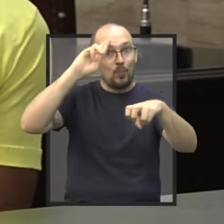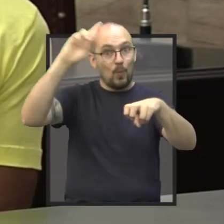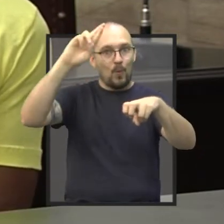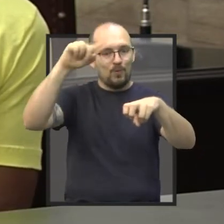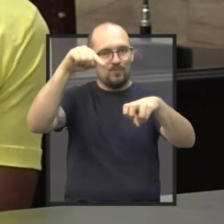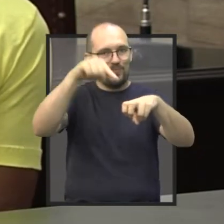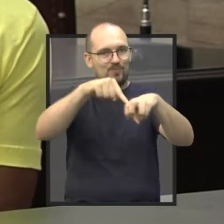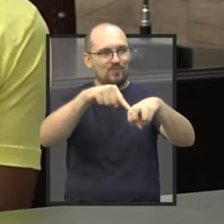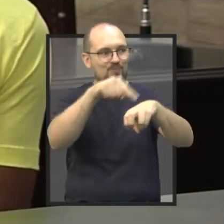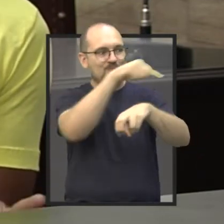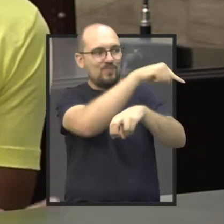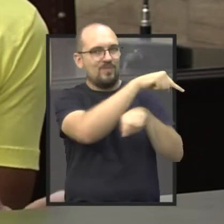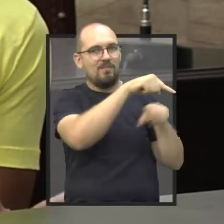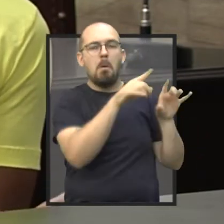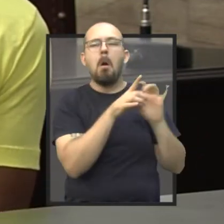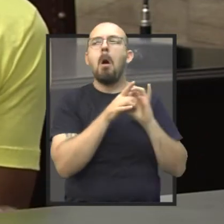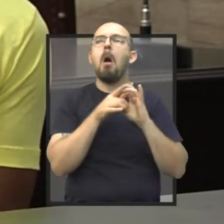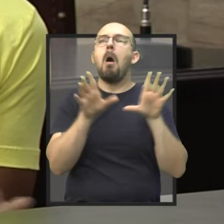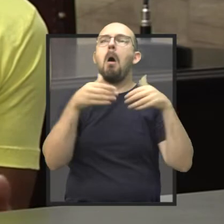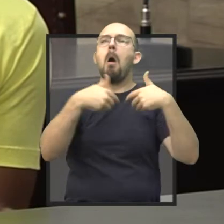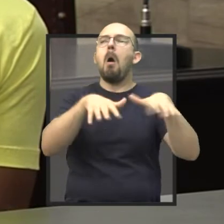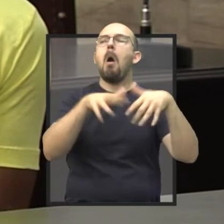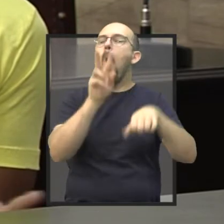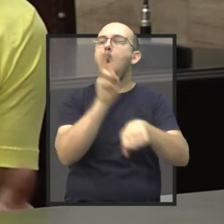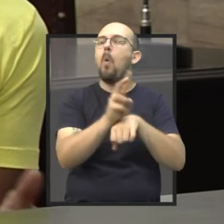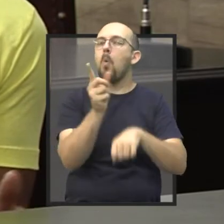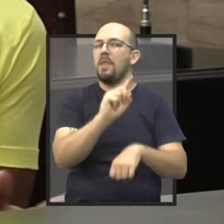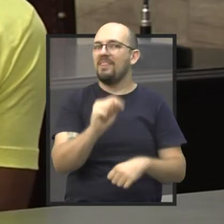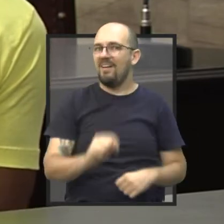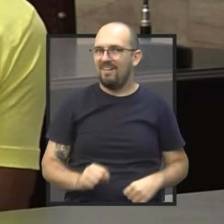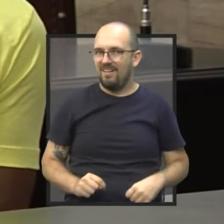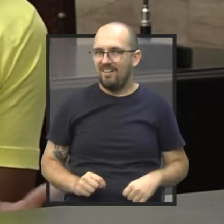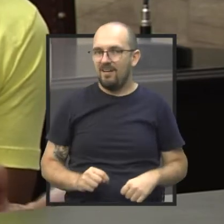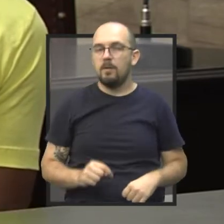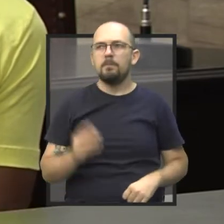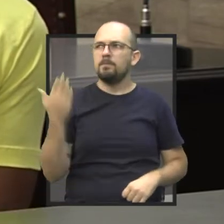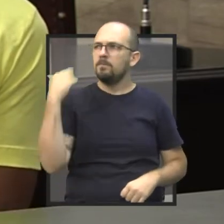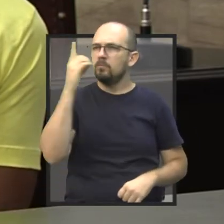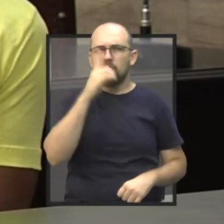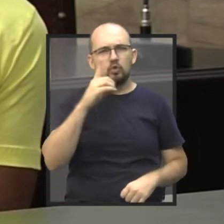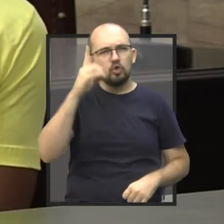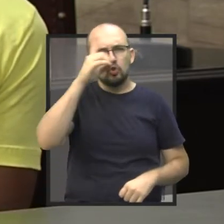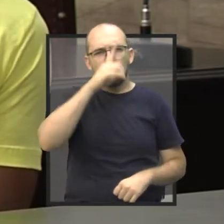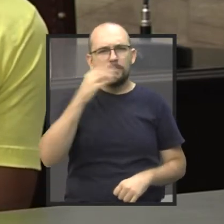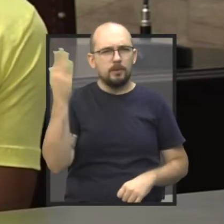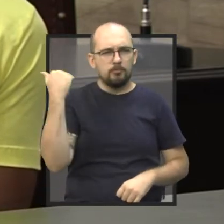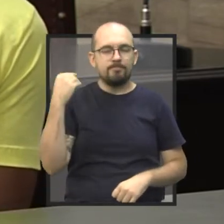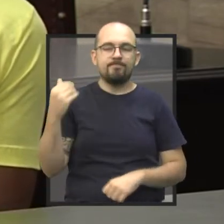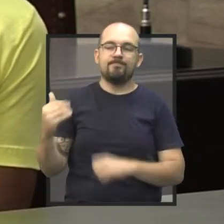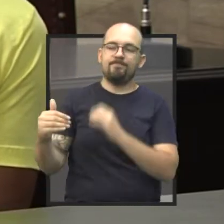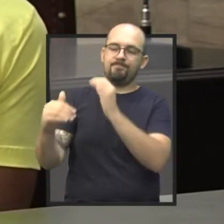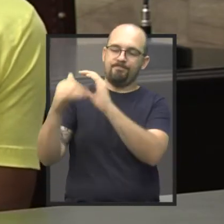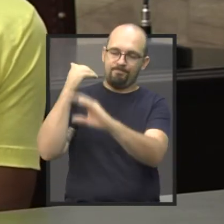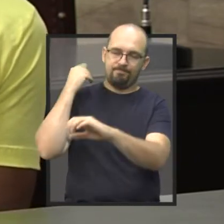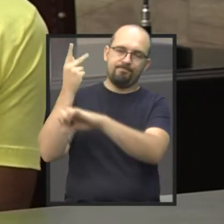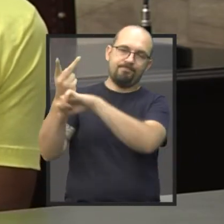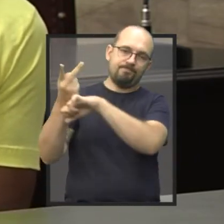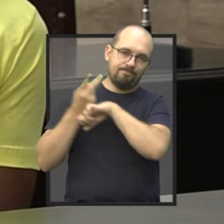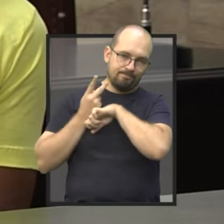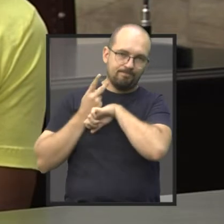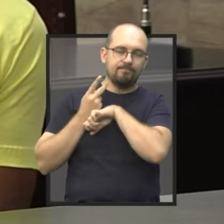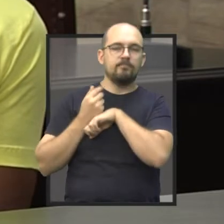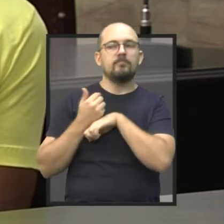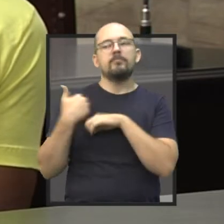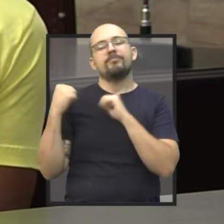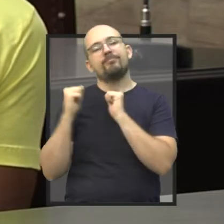Mas eu tenho, às vezes alguém, domingo, acho que foi no último domingo, a gente foi procurado, estava lá